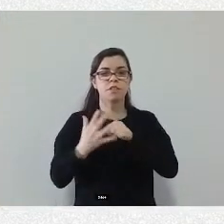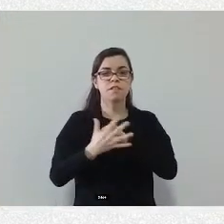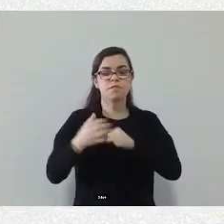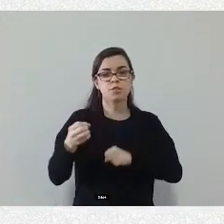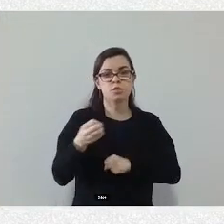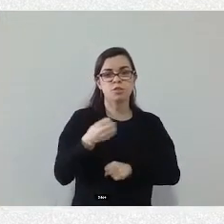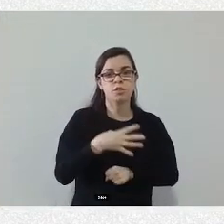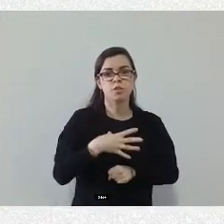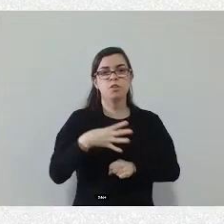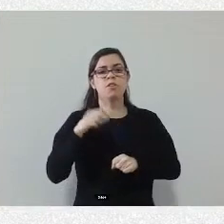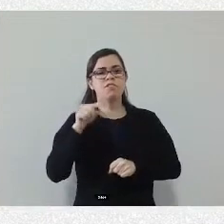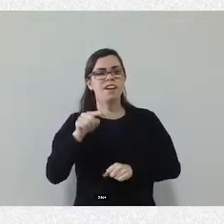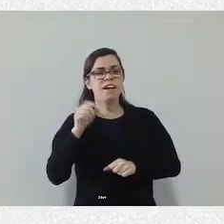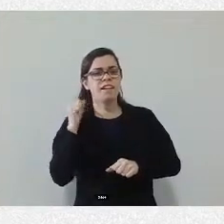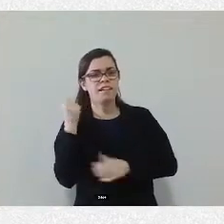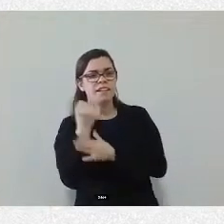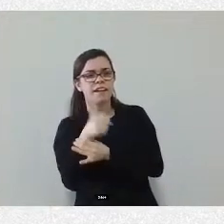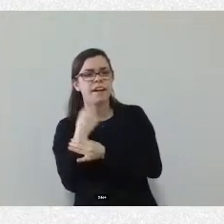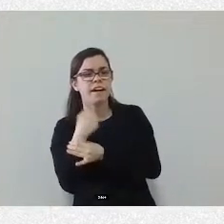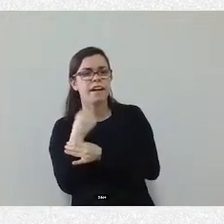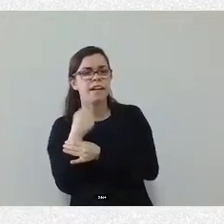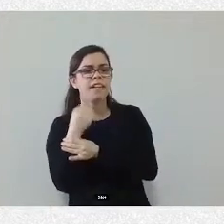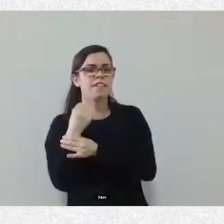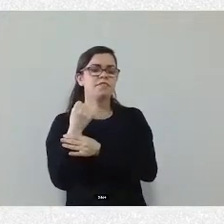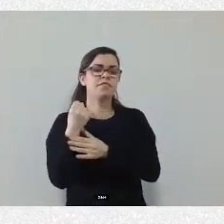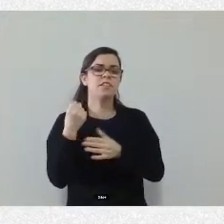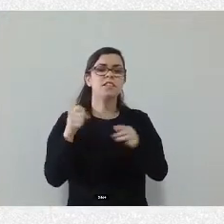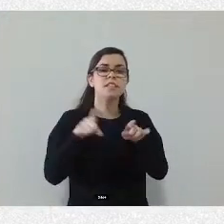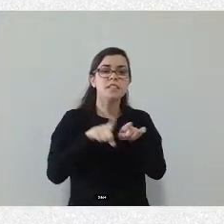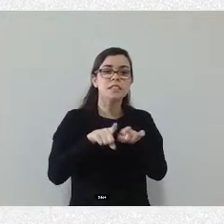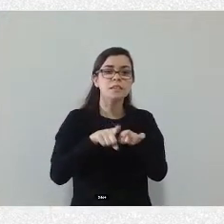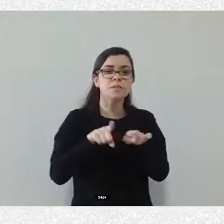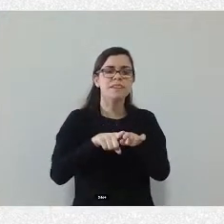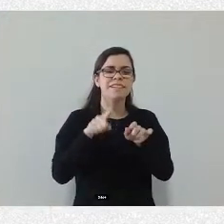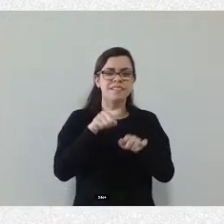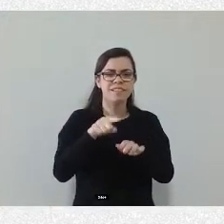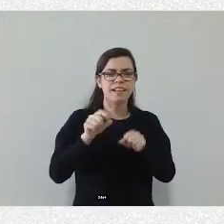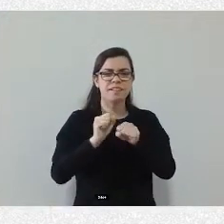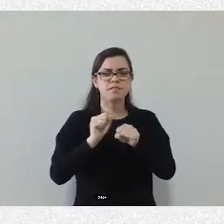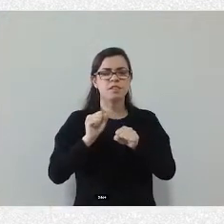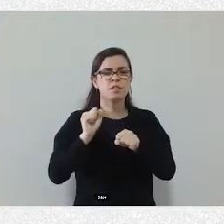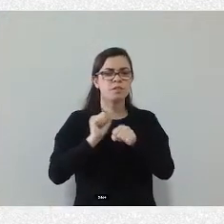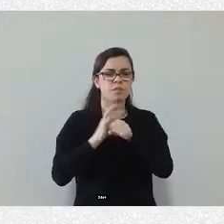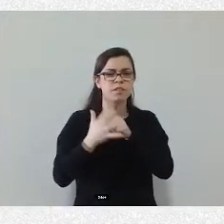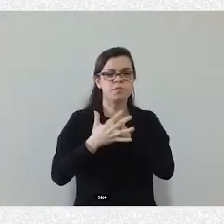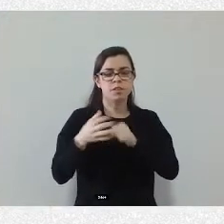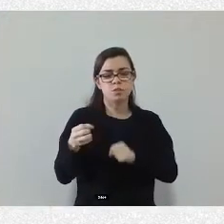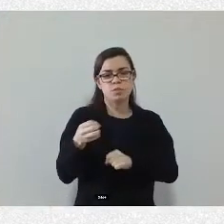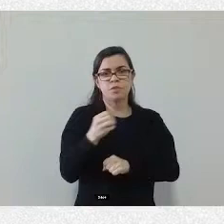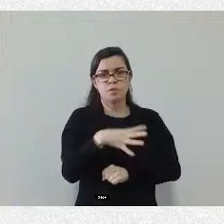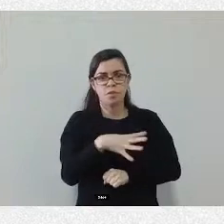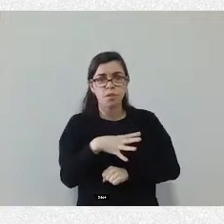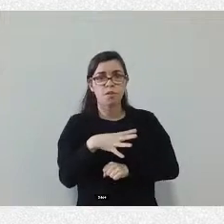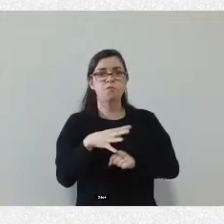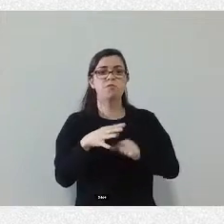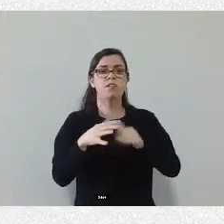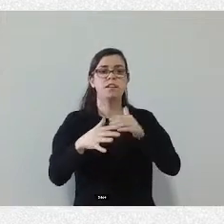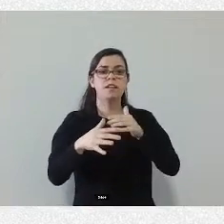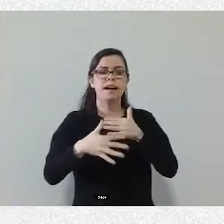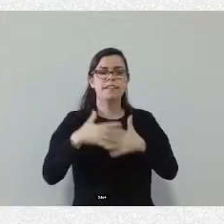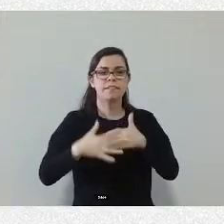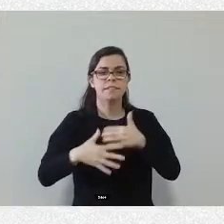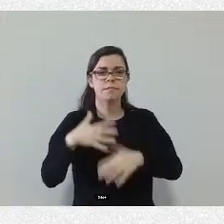nosso sistema imune ou comprometer as respostas das vacinas, isso pode nos trazer estratégias, nos dar subsídios para